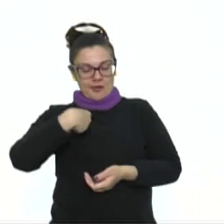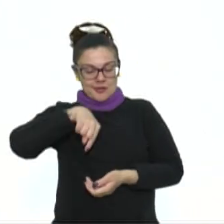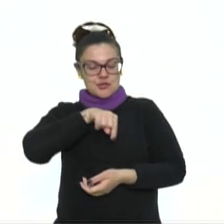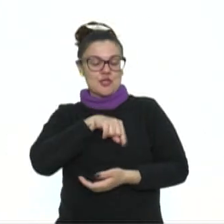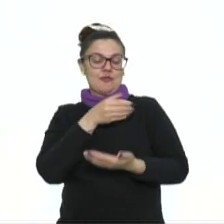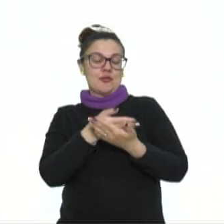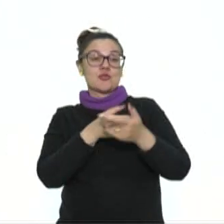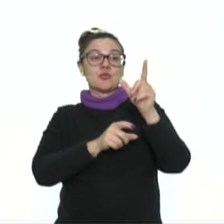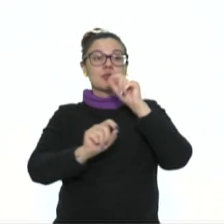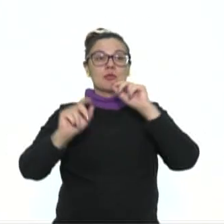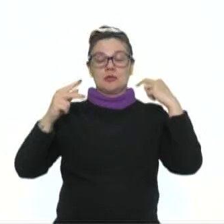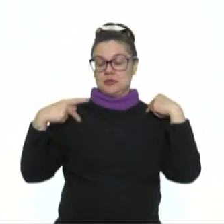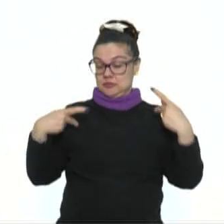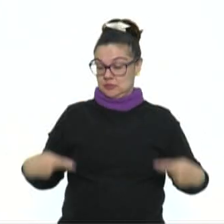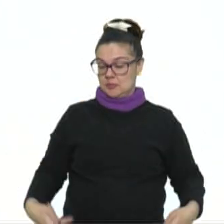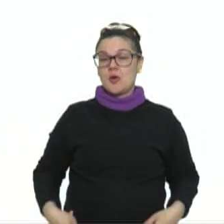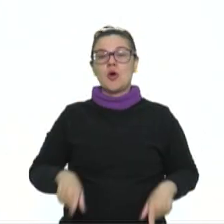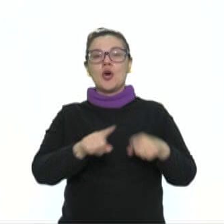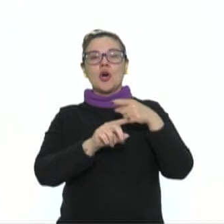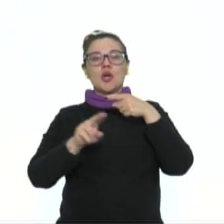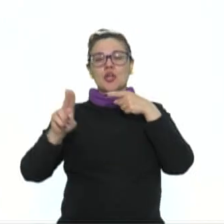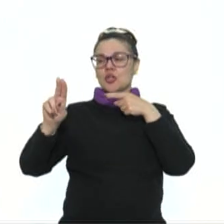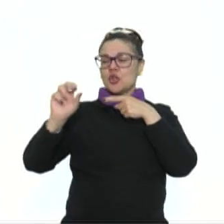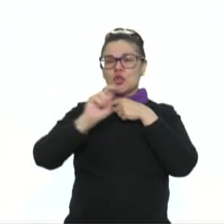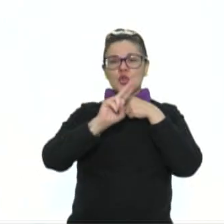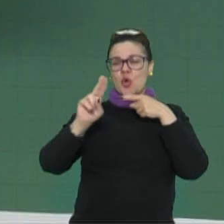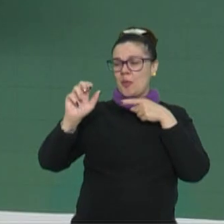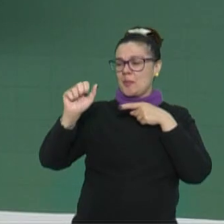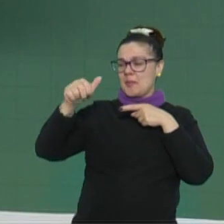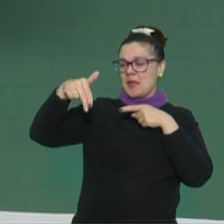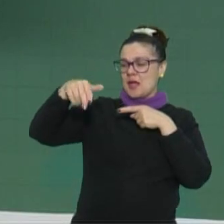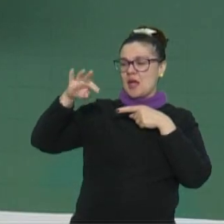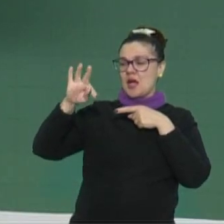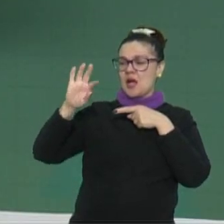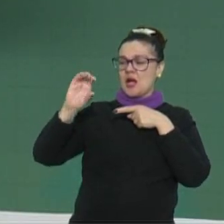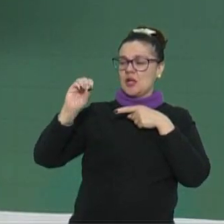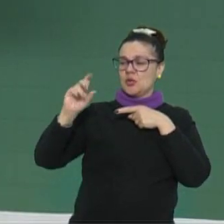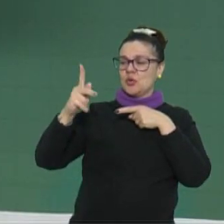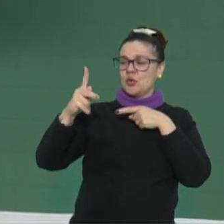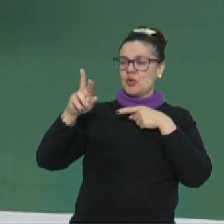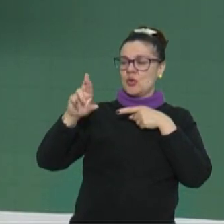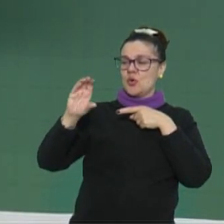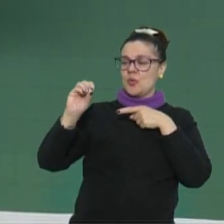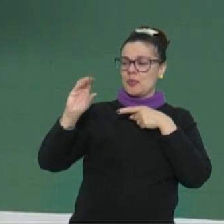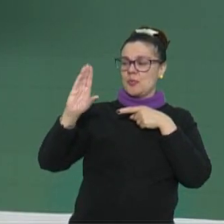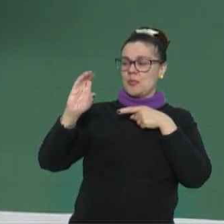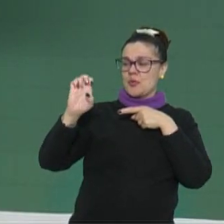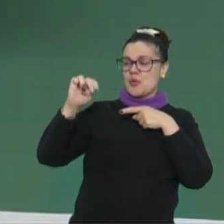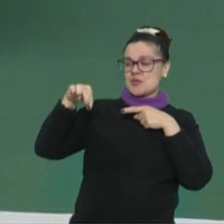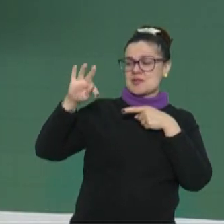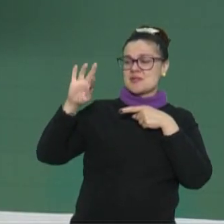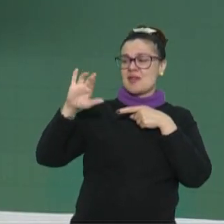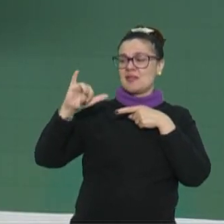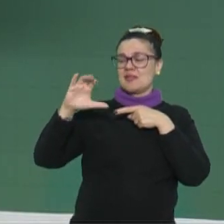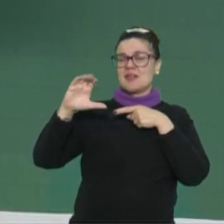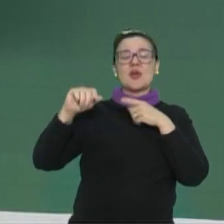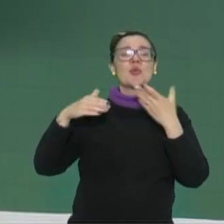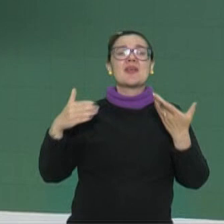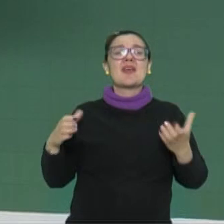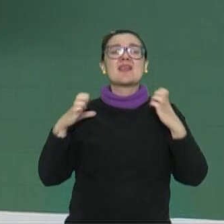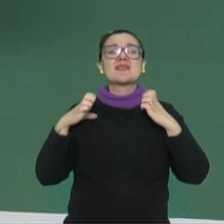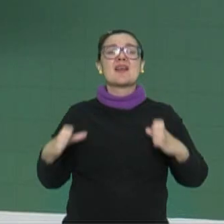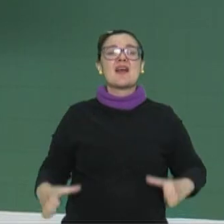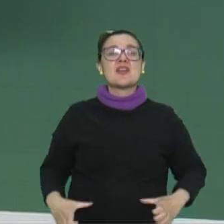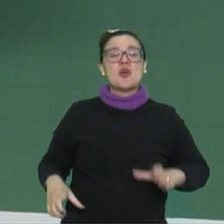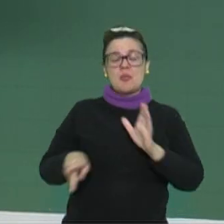humanismo uma ética antropocêntrica começa a existir, ou seja, uma ética que não se